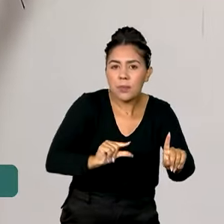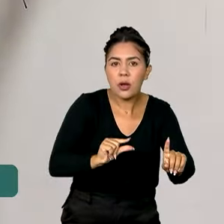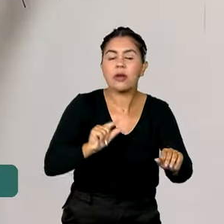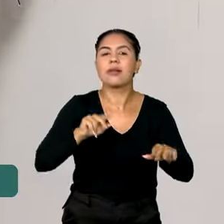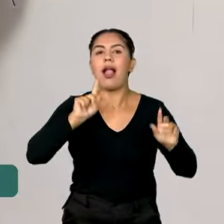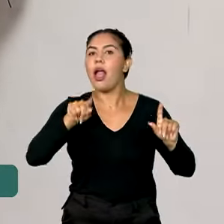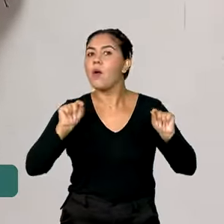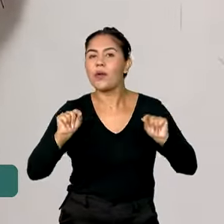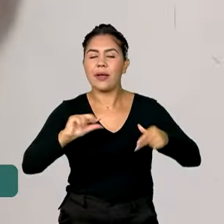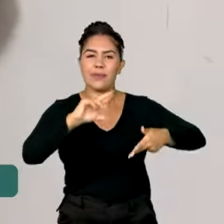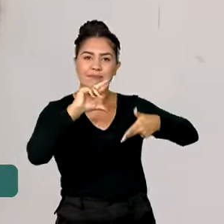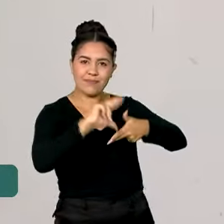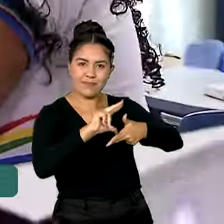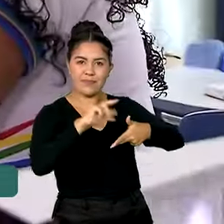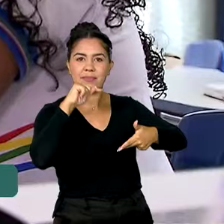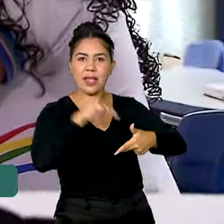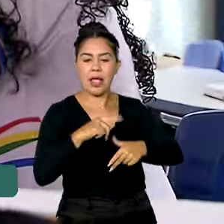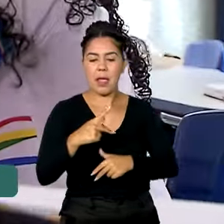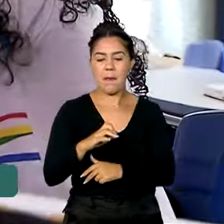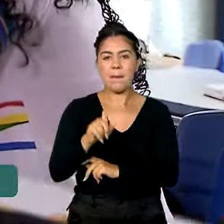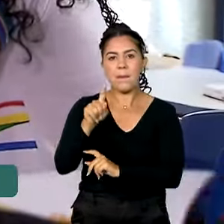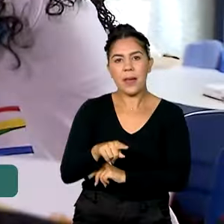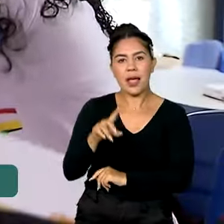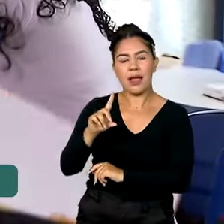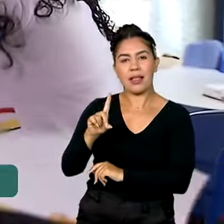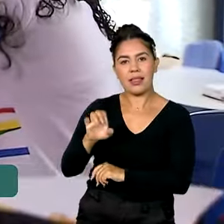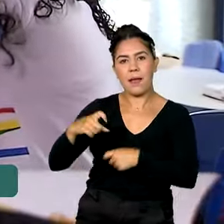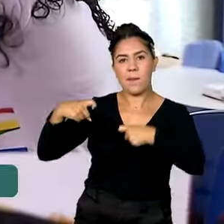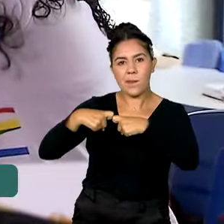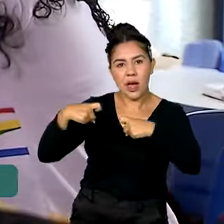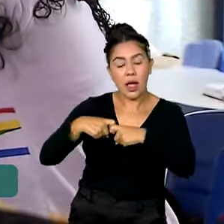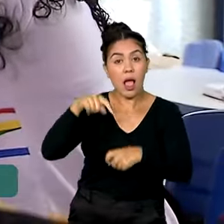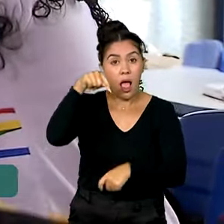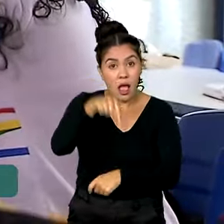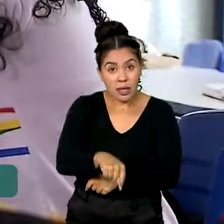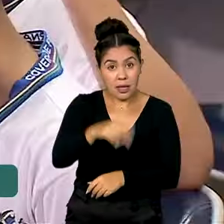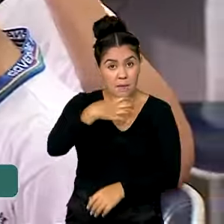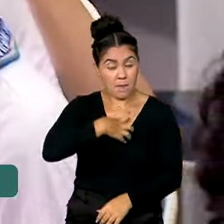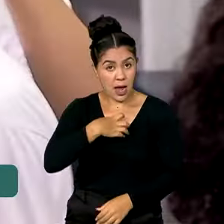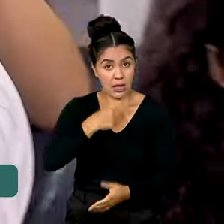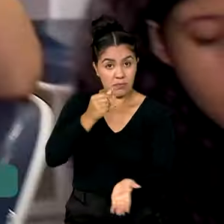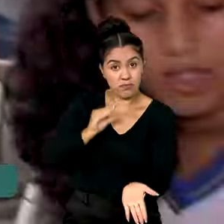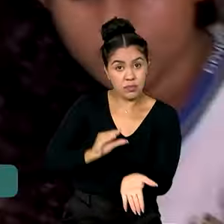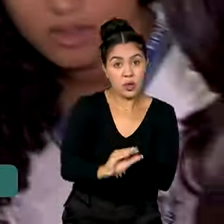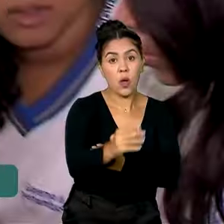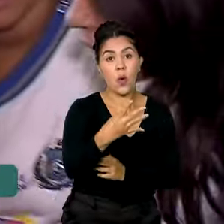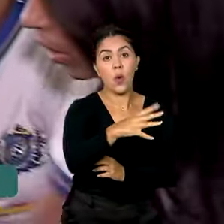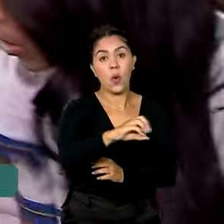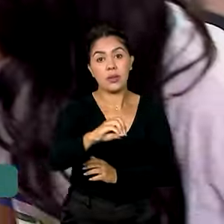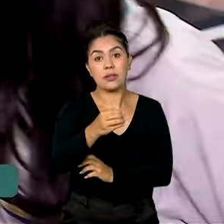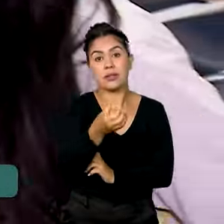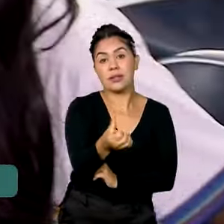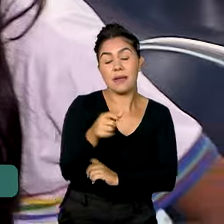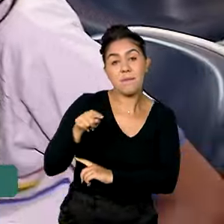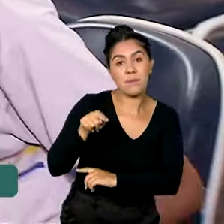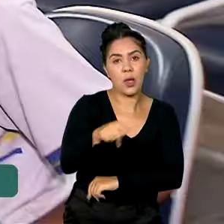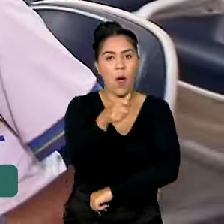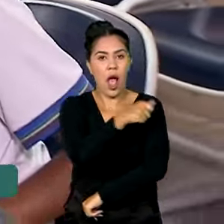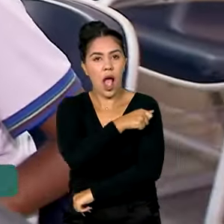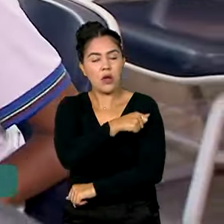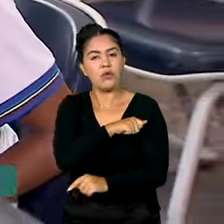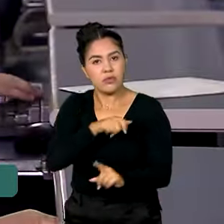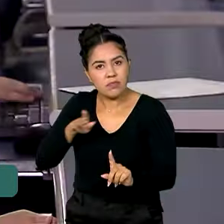de Meia, que só aqui na Bahia vai beneficiar 406 mil estudantes, num investimento total